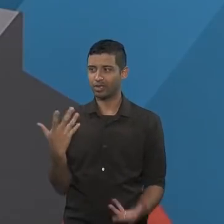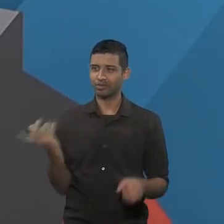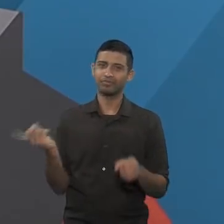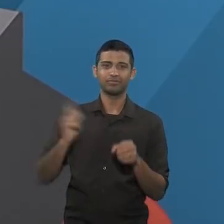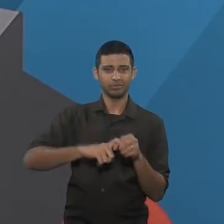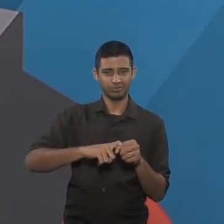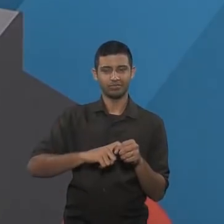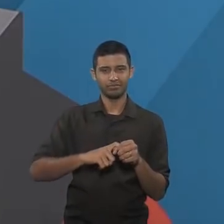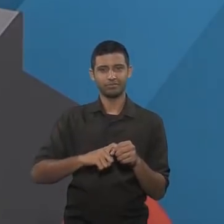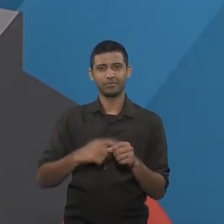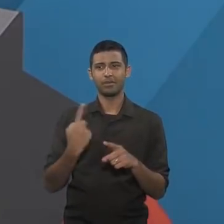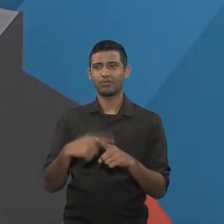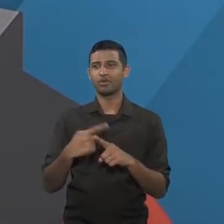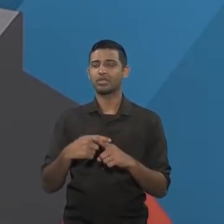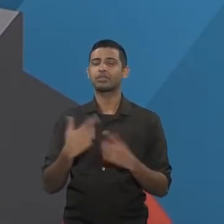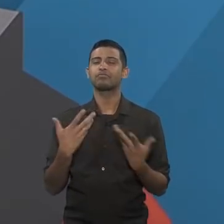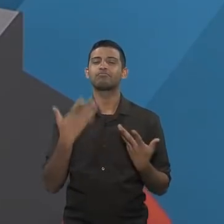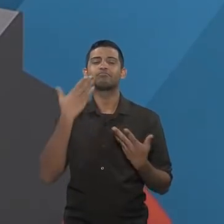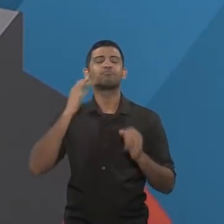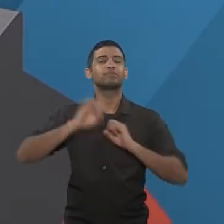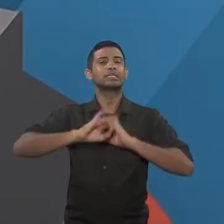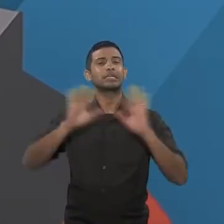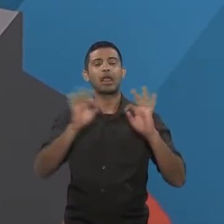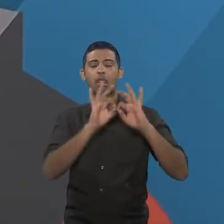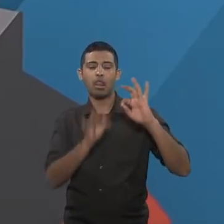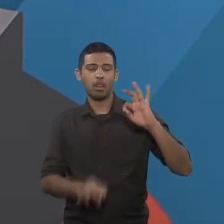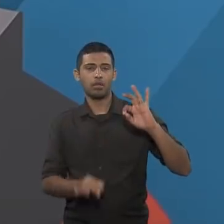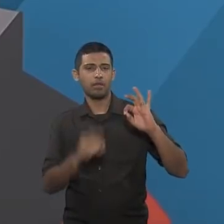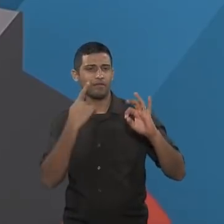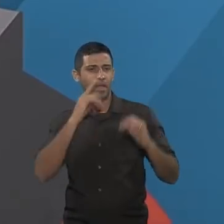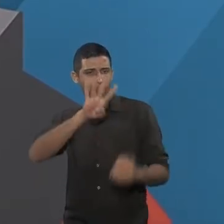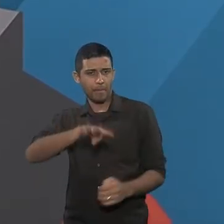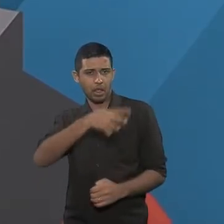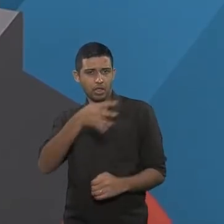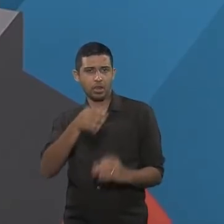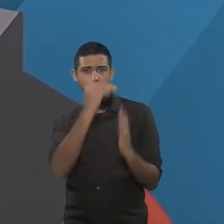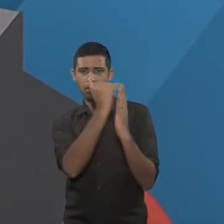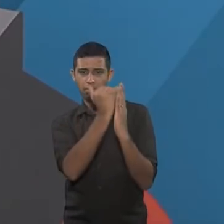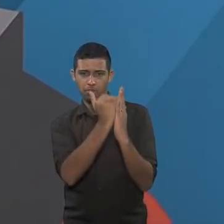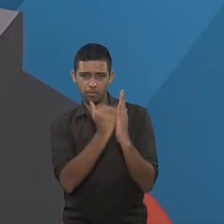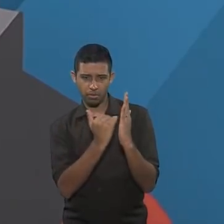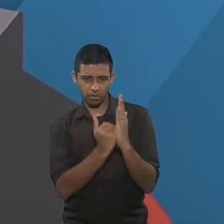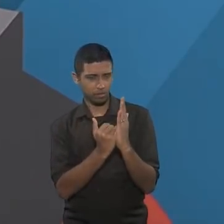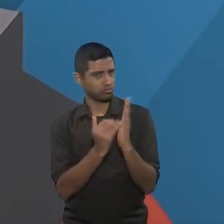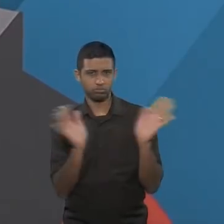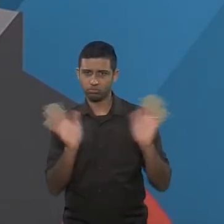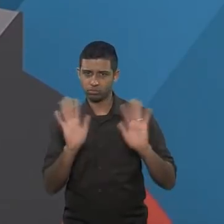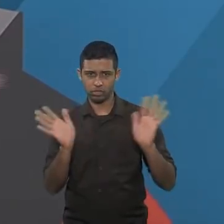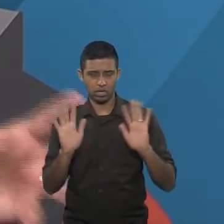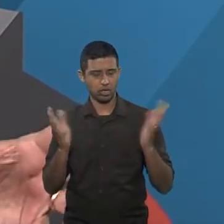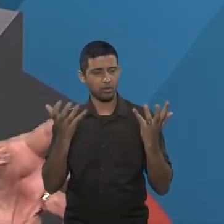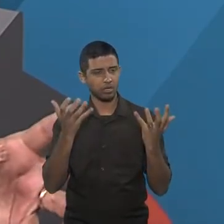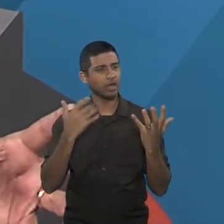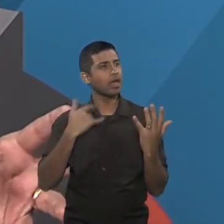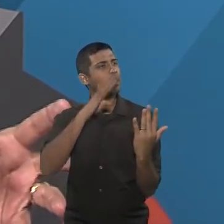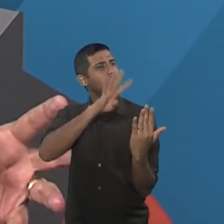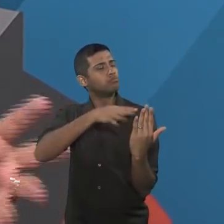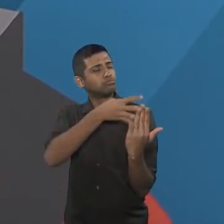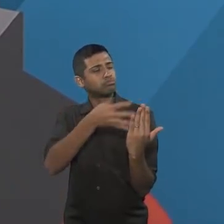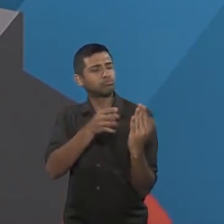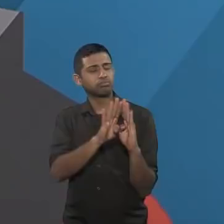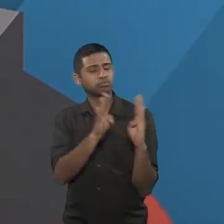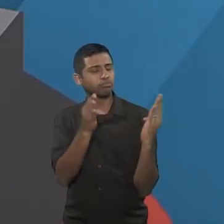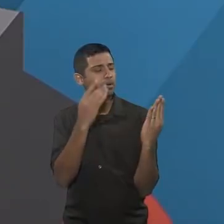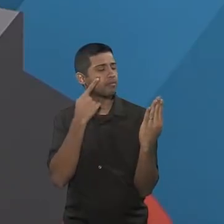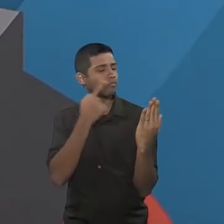voltar aqui. Porque eu também quero compreender no detalhe. A planilha pronta não interessa para a CPI. A CPI precisa da planilha aberta.